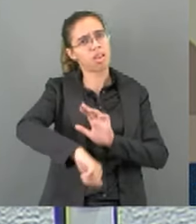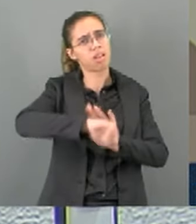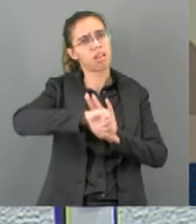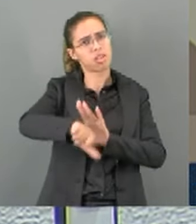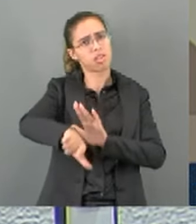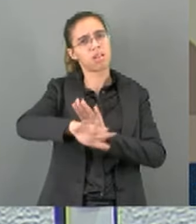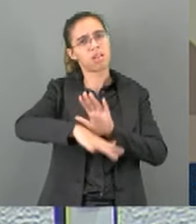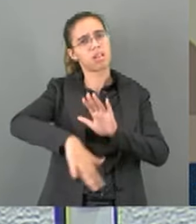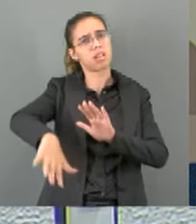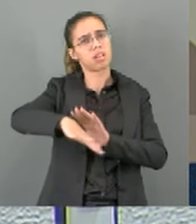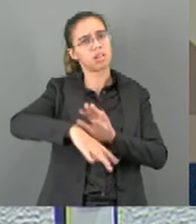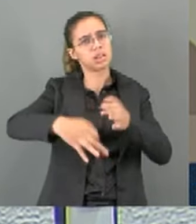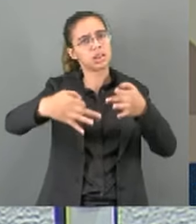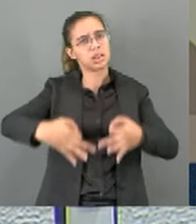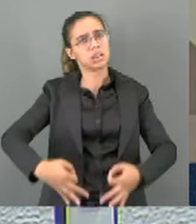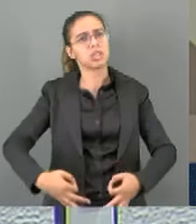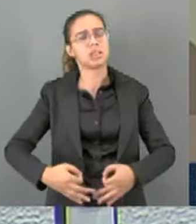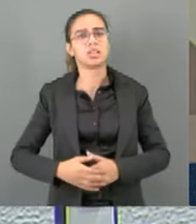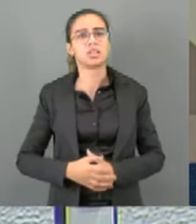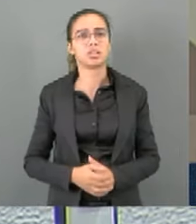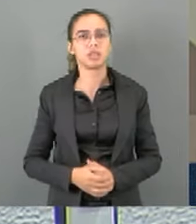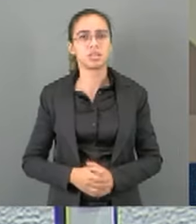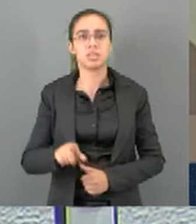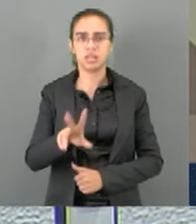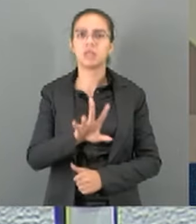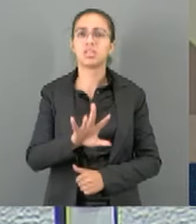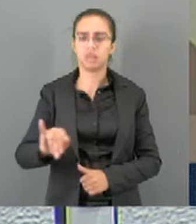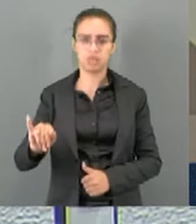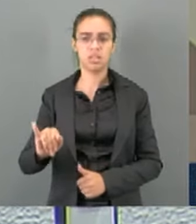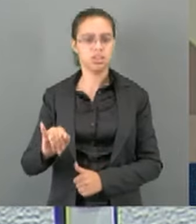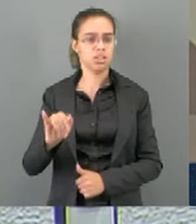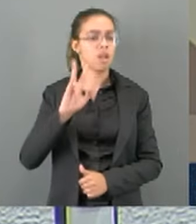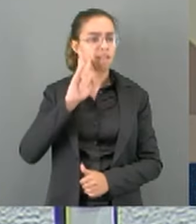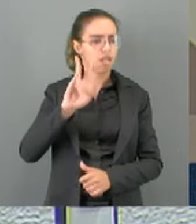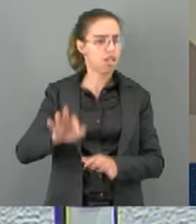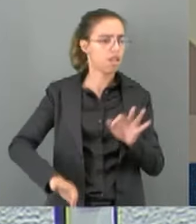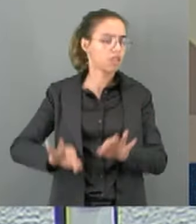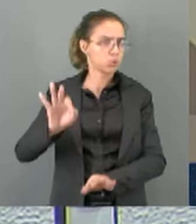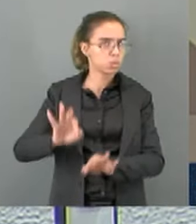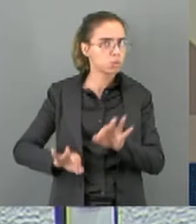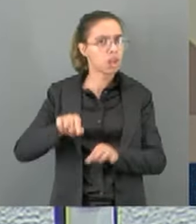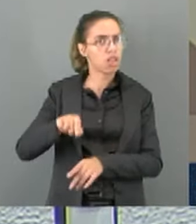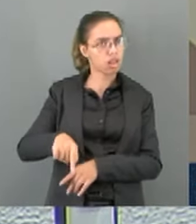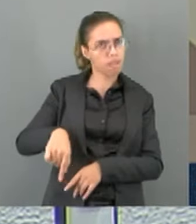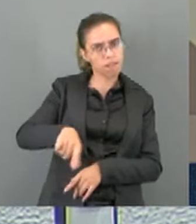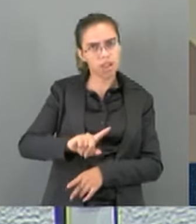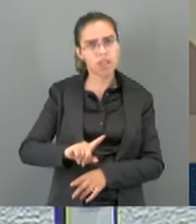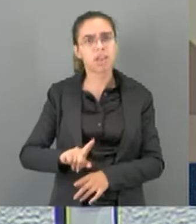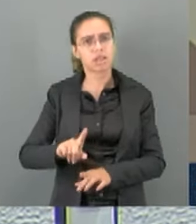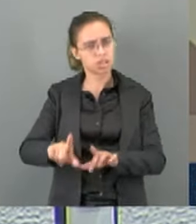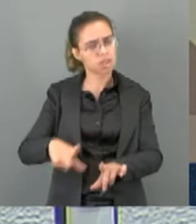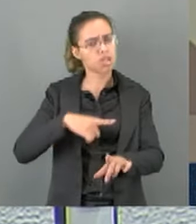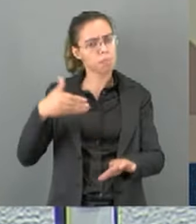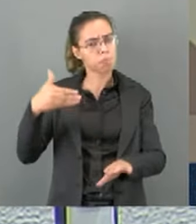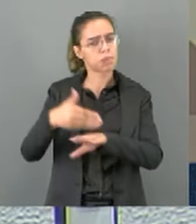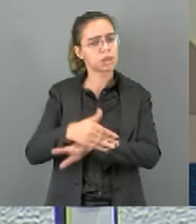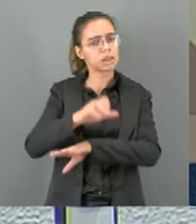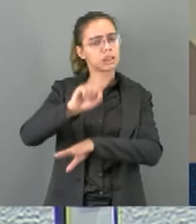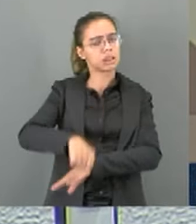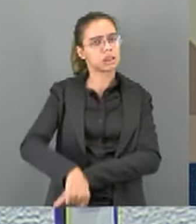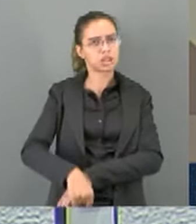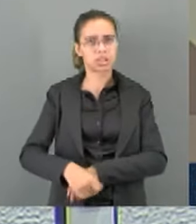isso. Não tenho dúvida nenhuma, certo? Ela vai responder na medida em que, né, que ela tem uma participação considerável, né?